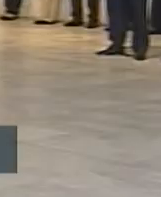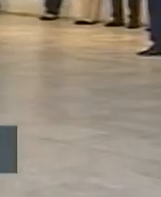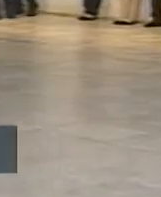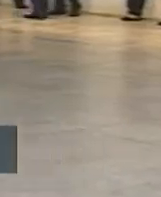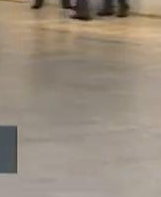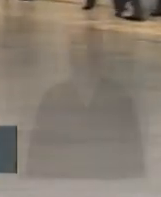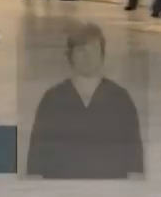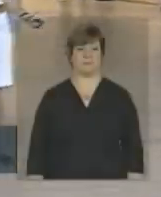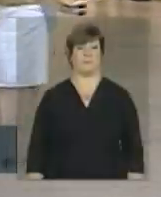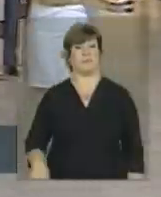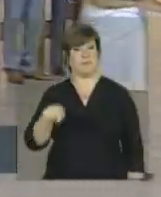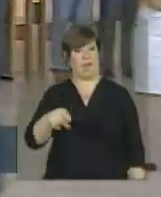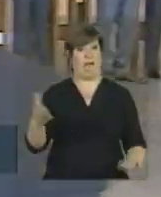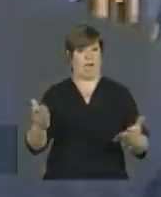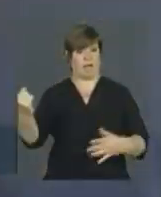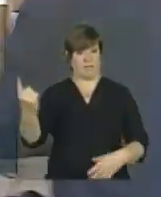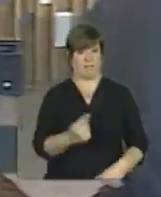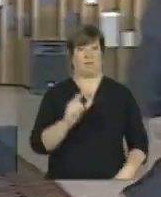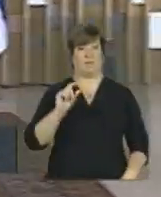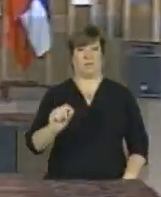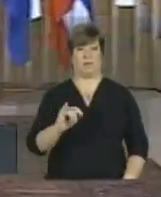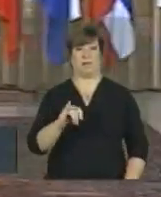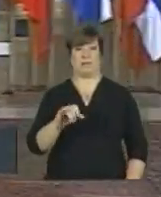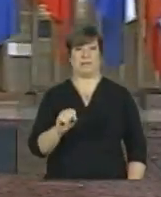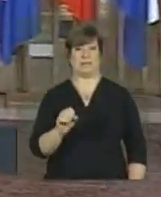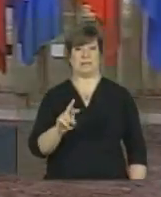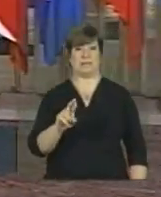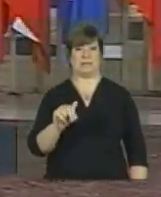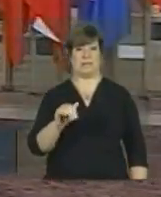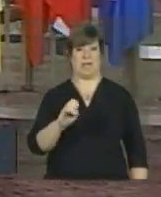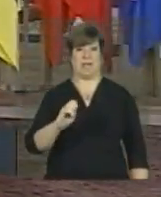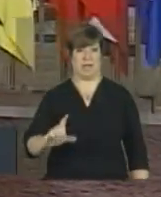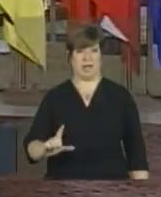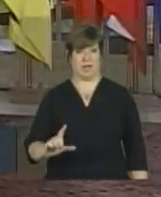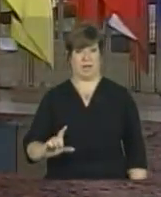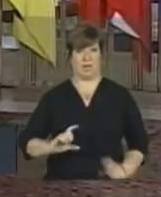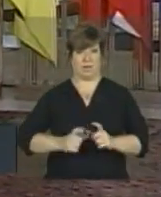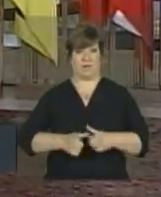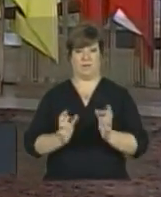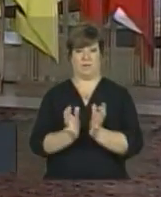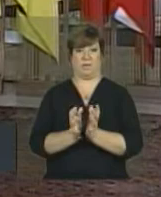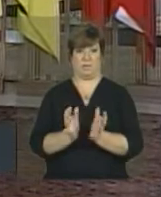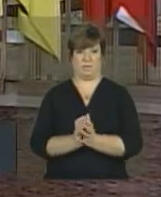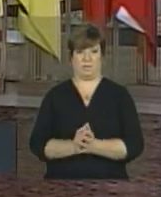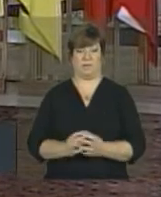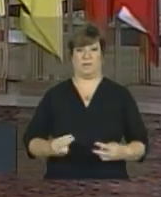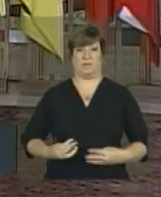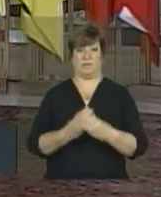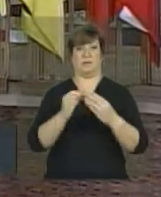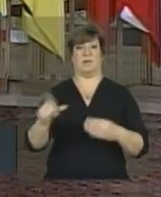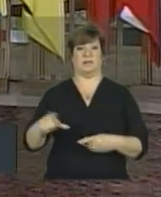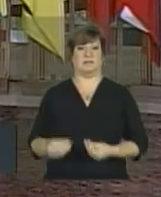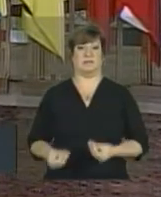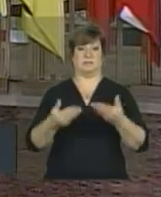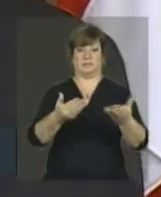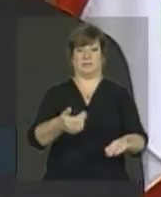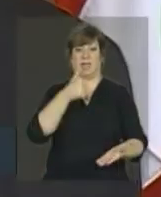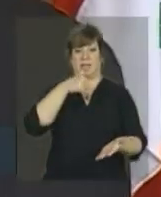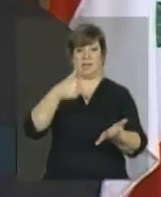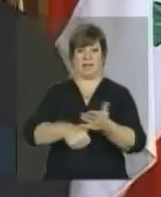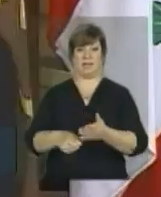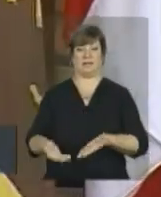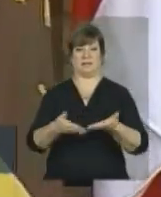Este é o representante de Israel, que também entrega sua carta de